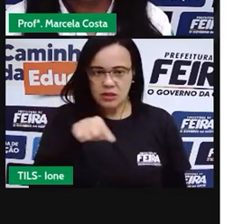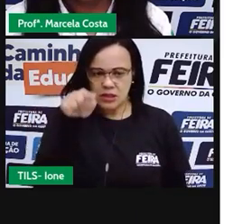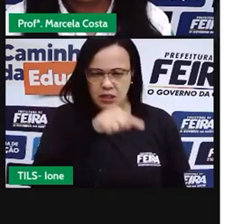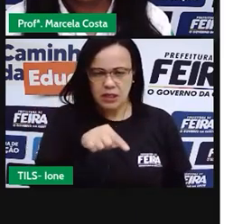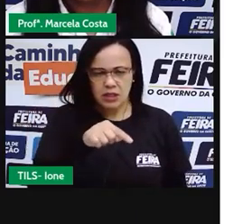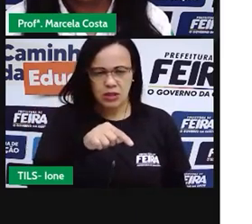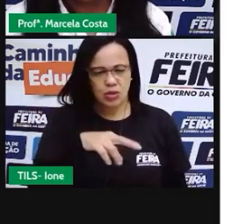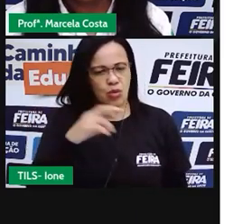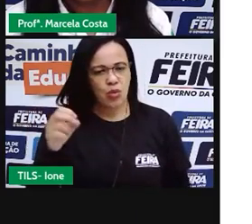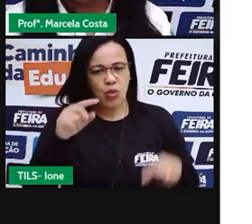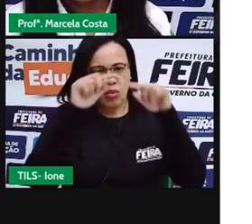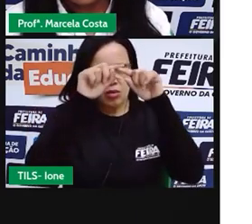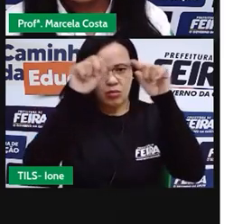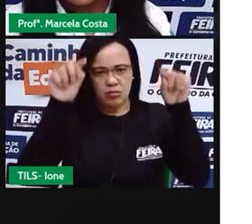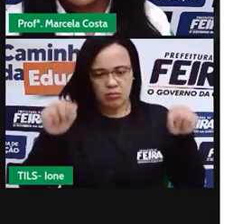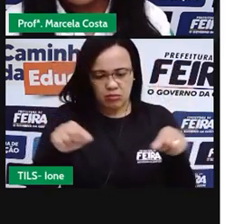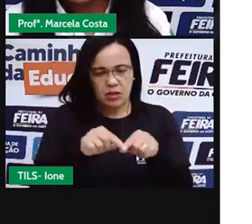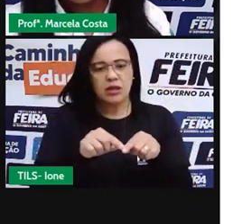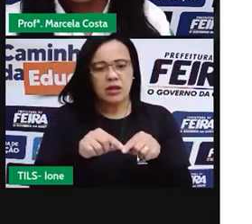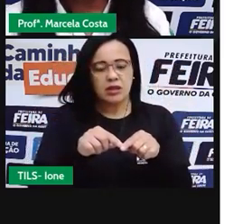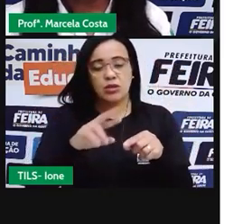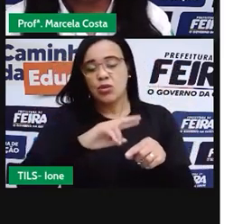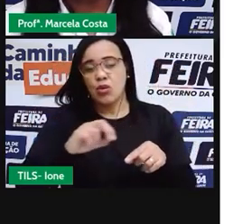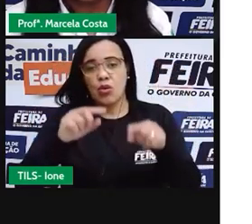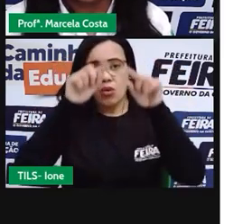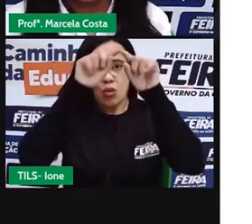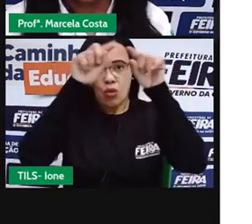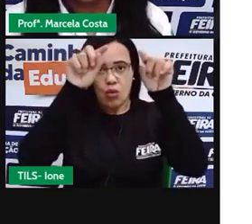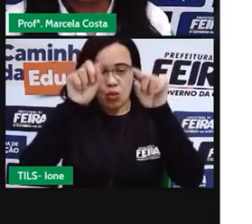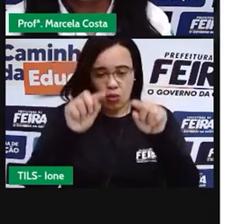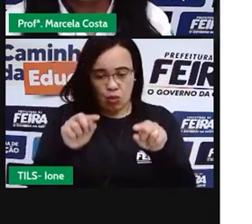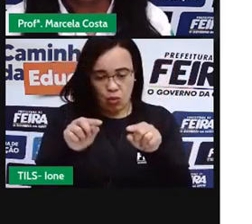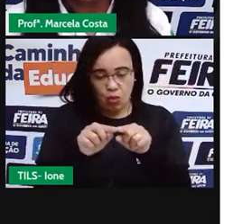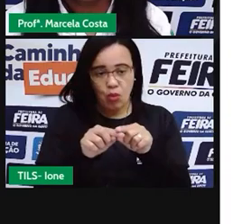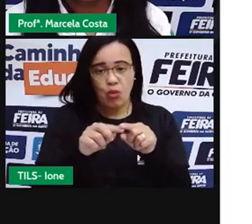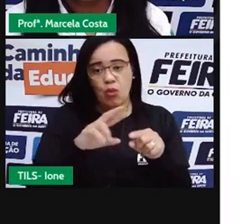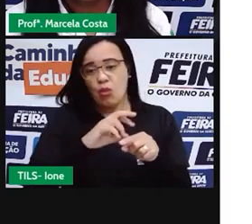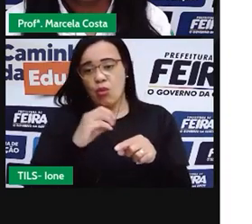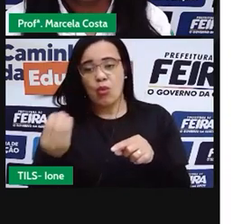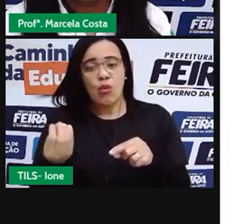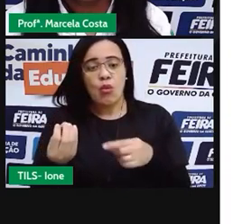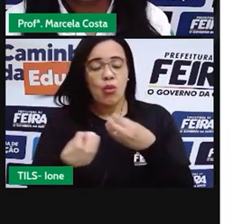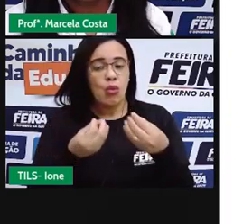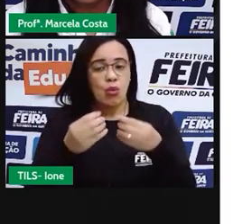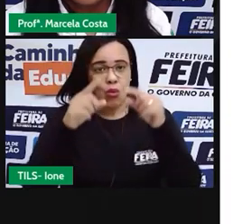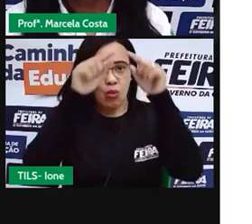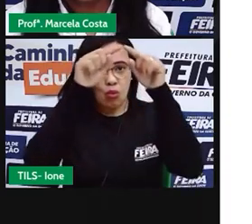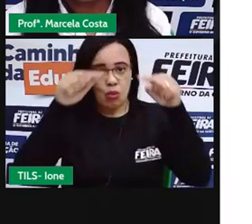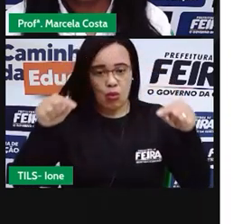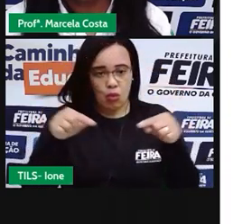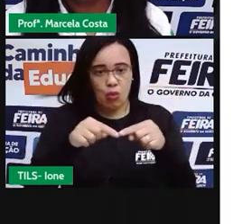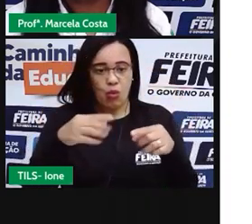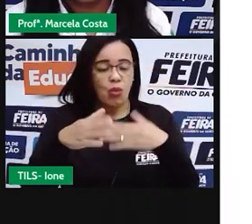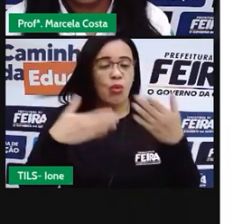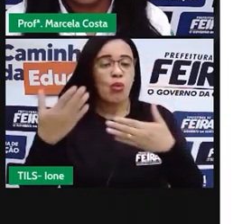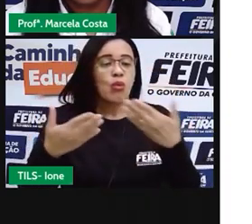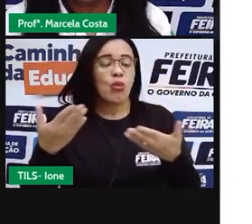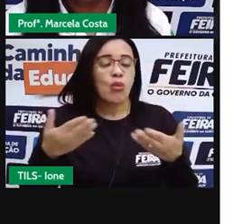vai relacionar com as formas. Então, aqui a gente tem um relógio. Um relógio, esse relógio é um formato